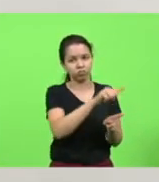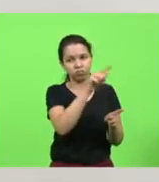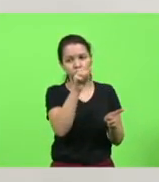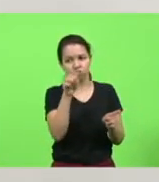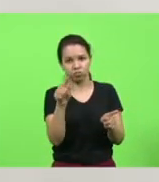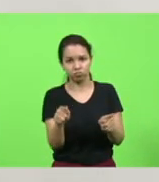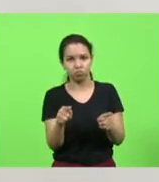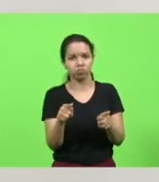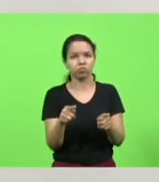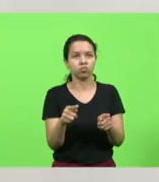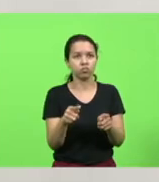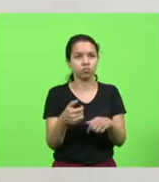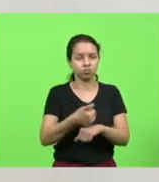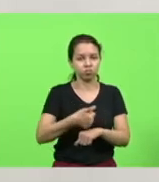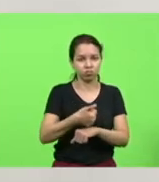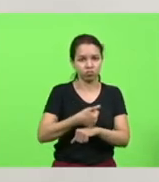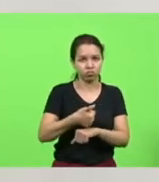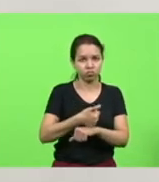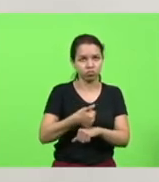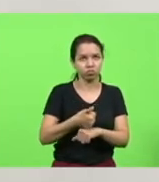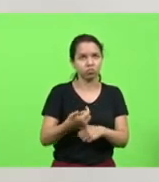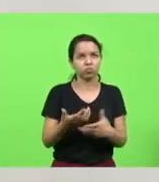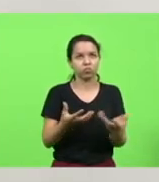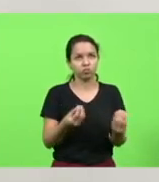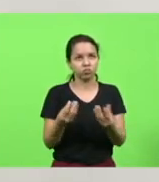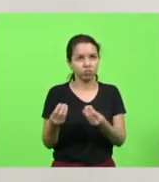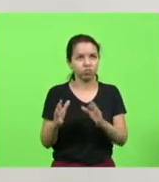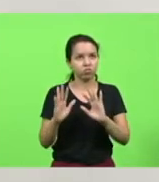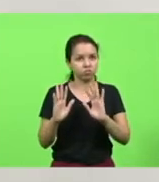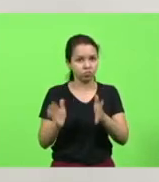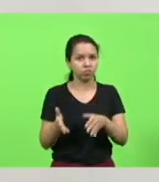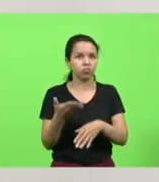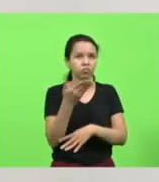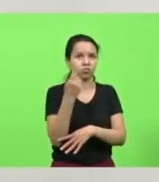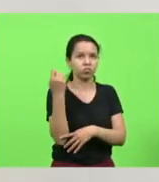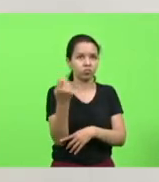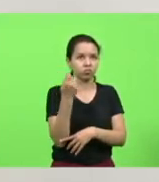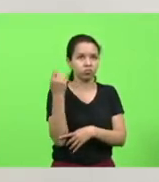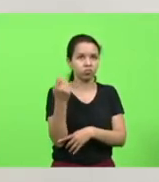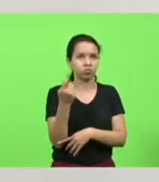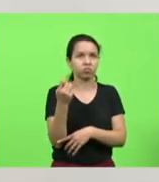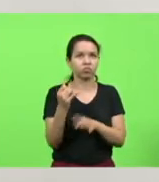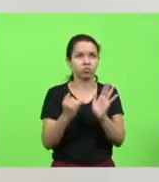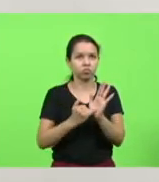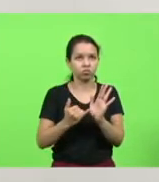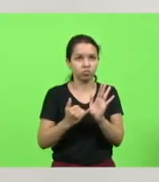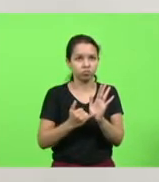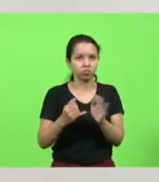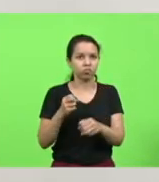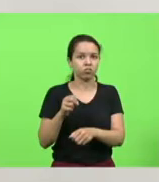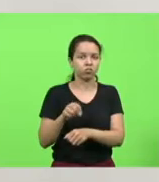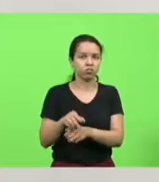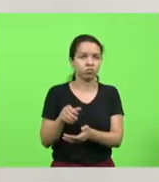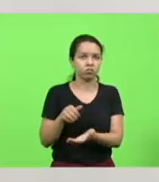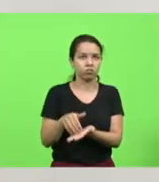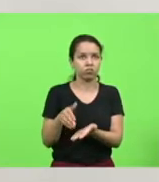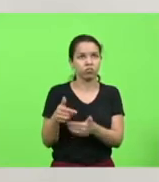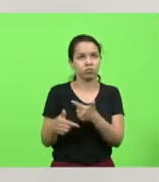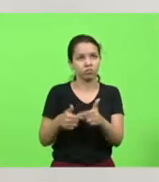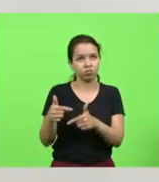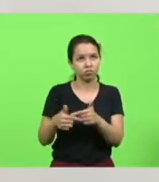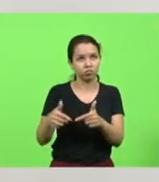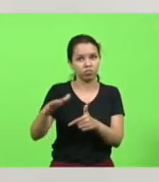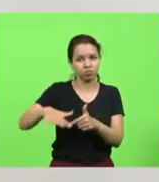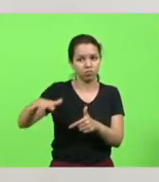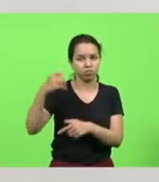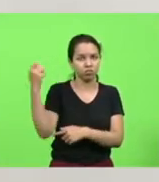do operacional de pesca, de beneficiamento já para lá, e lá geram imposto, geram emprego, geram renda, e isso é um